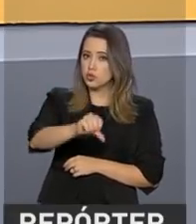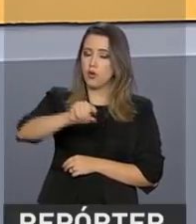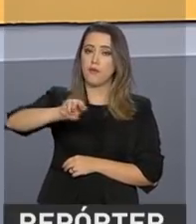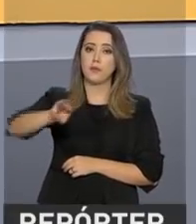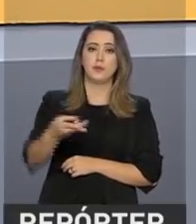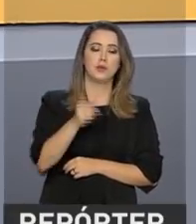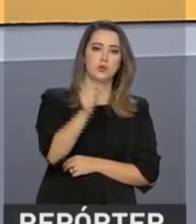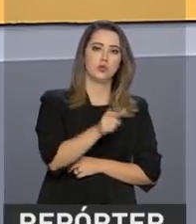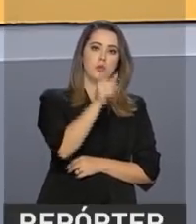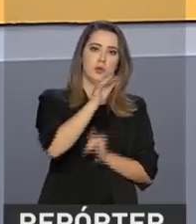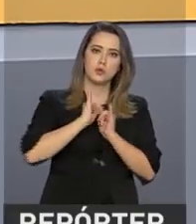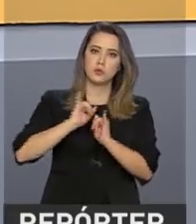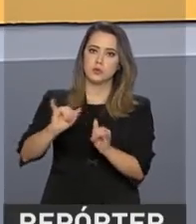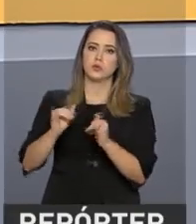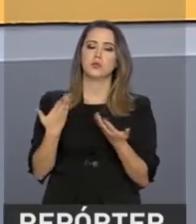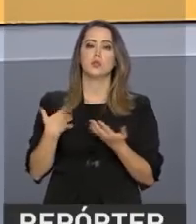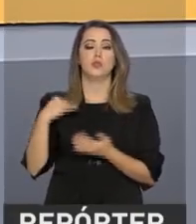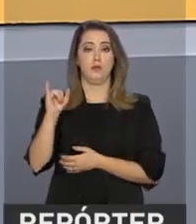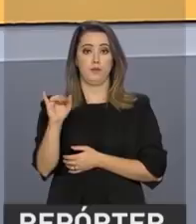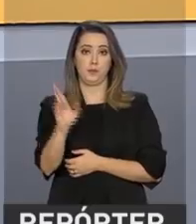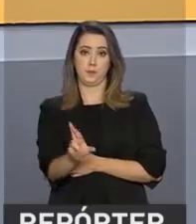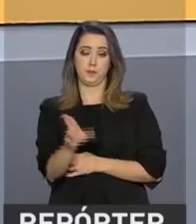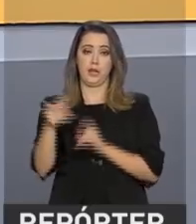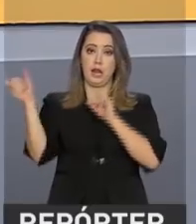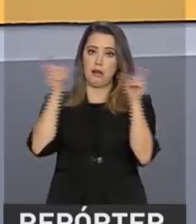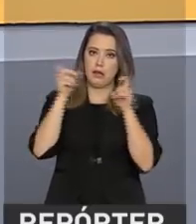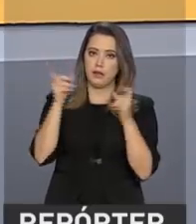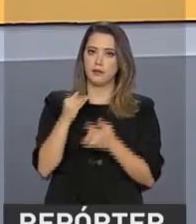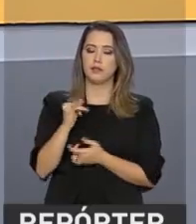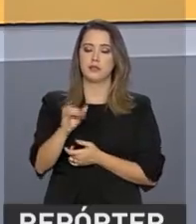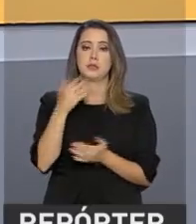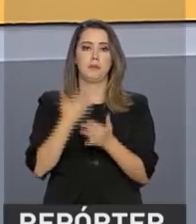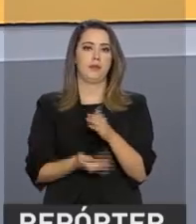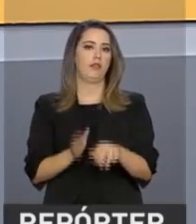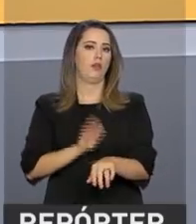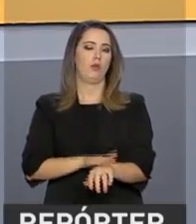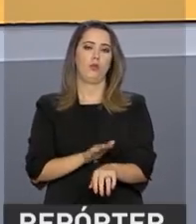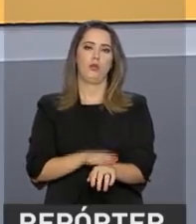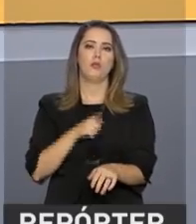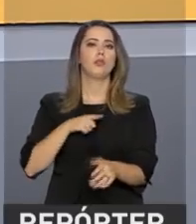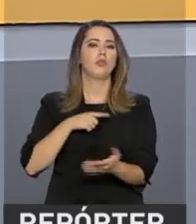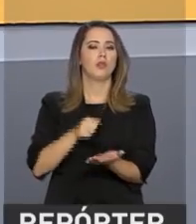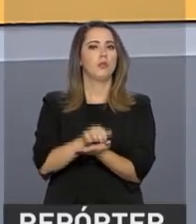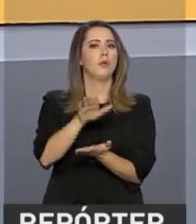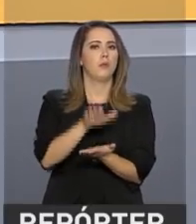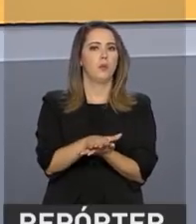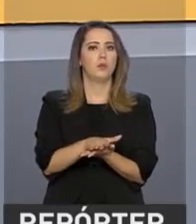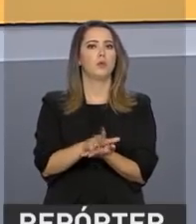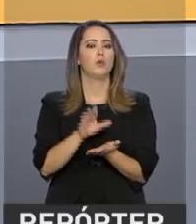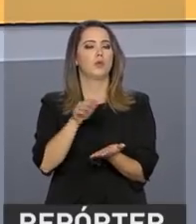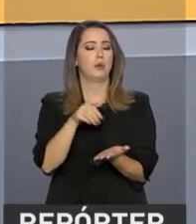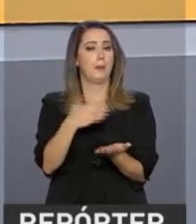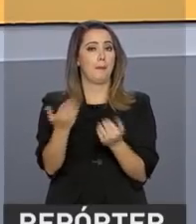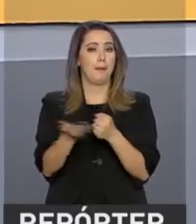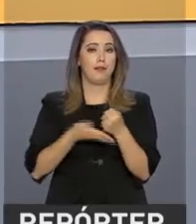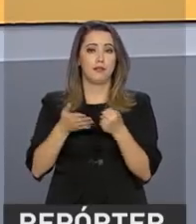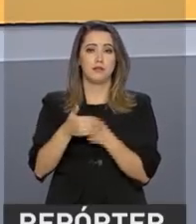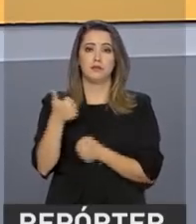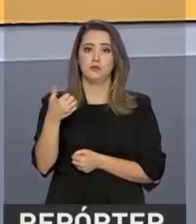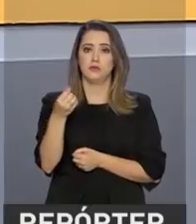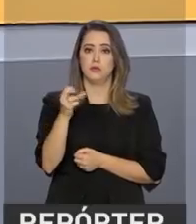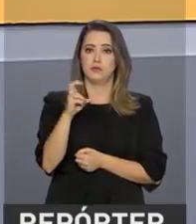de contribuintes enviem o documento. A Receita alerta que os contribuintes que perderem o prazo pagarão multa mínima de